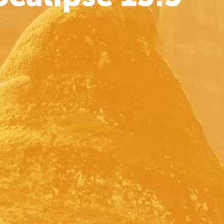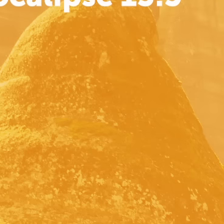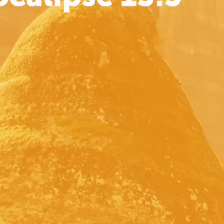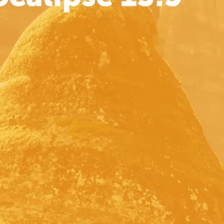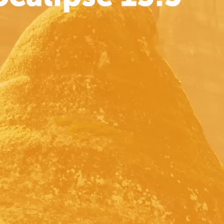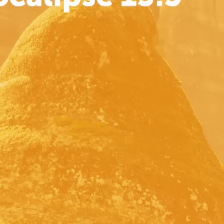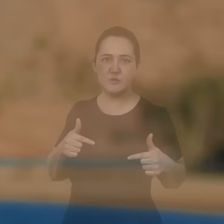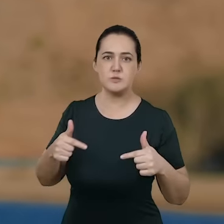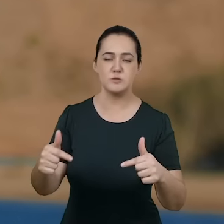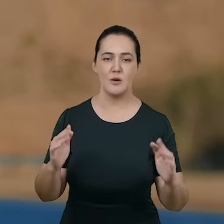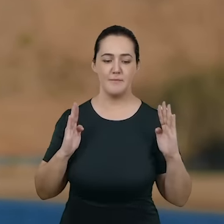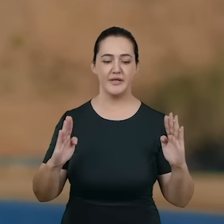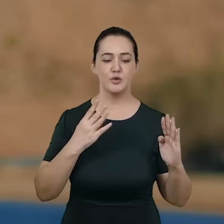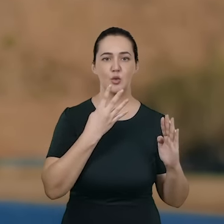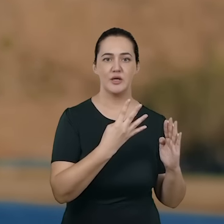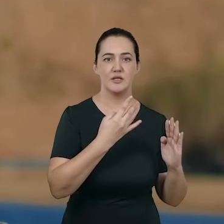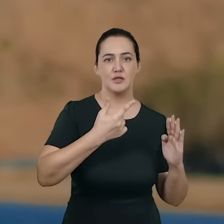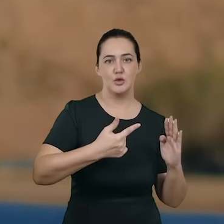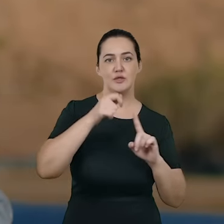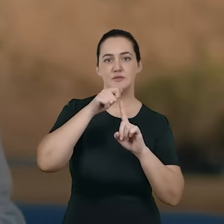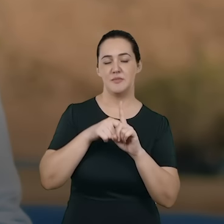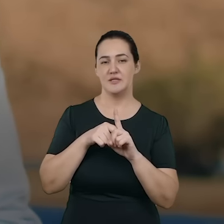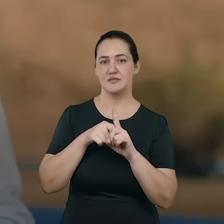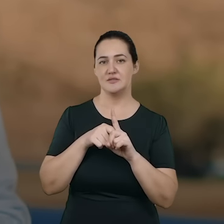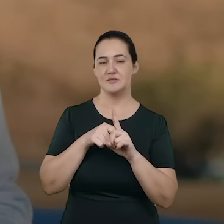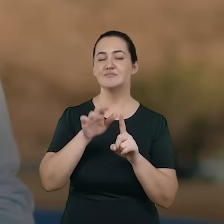42 meses. Se você fizer a conta,